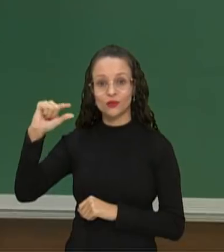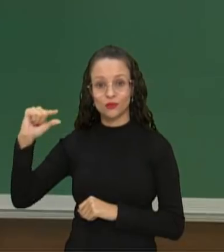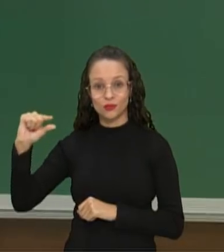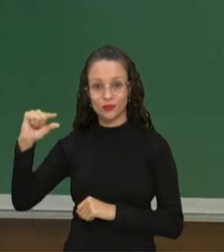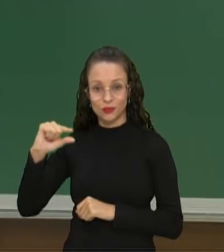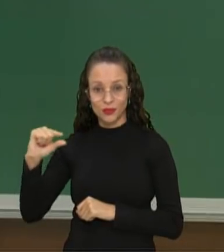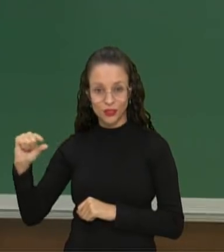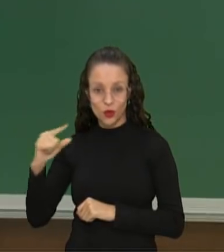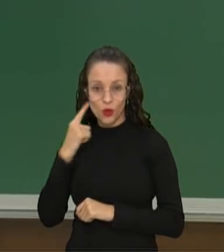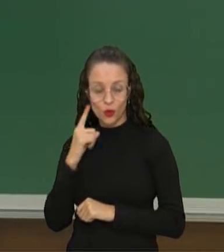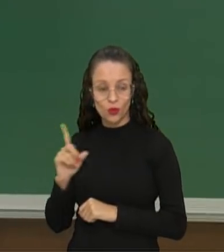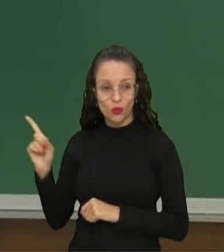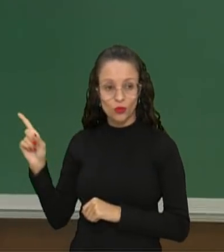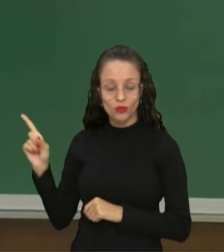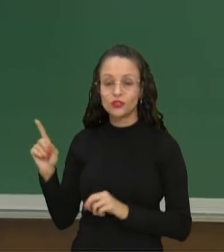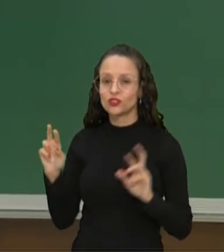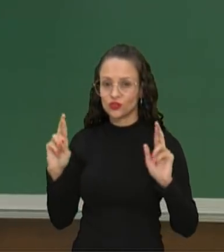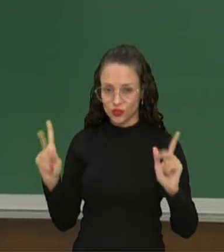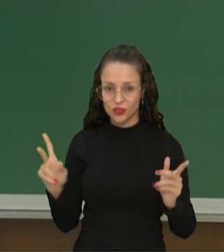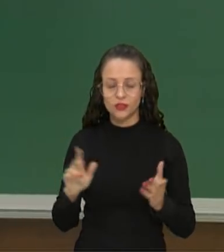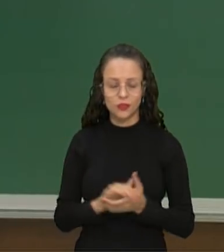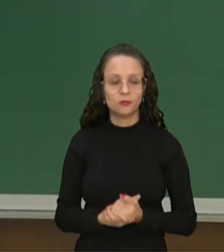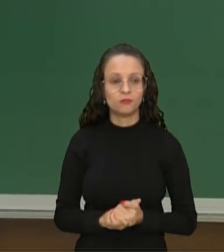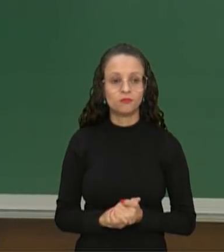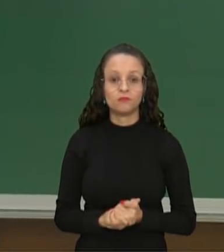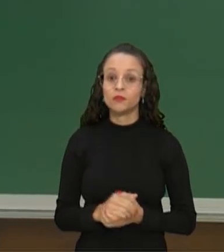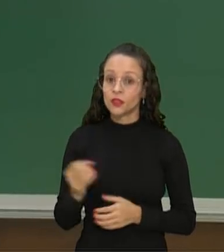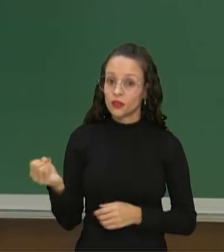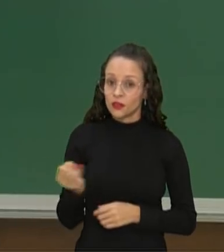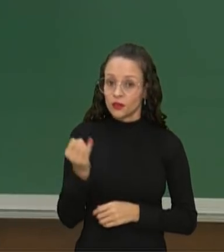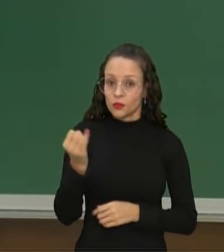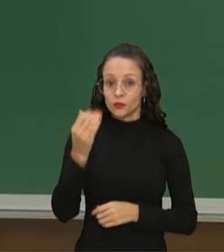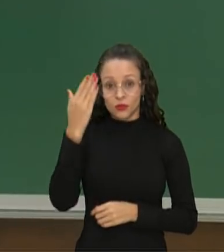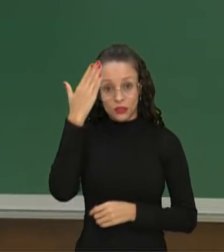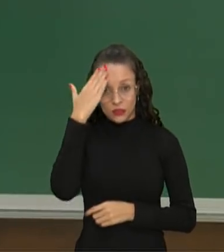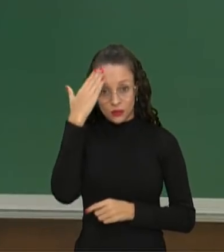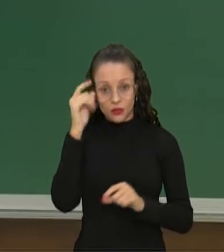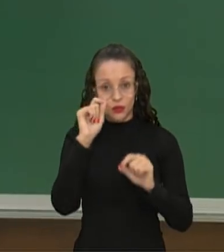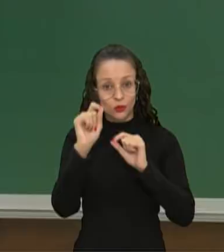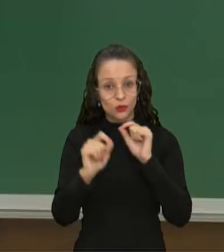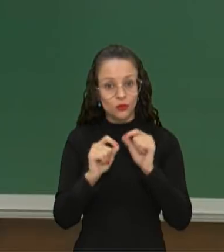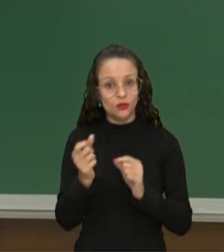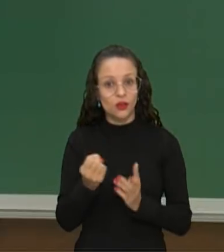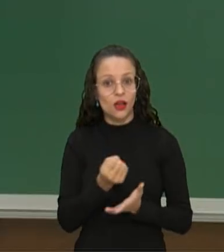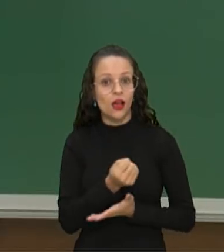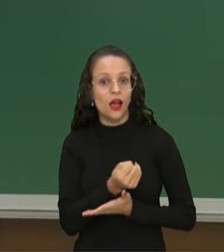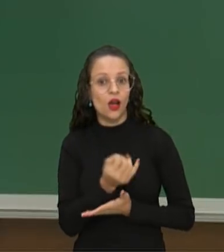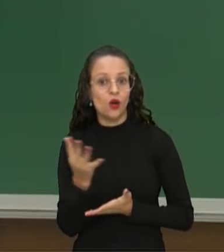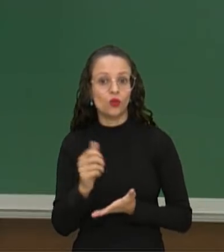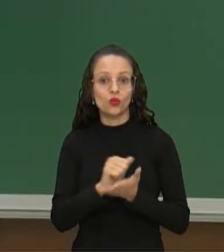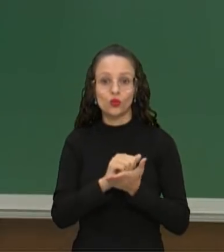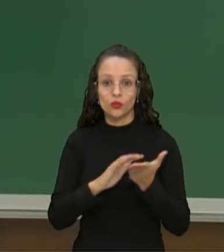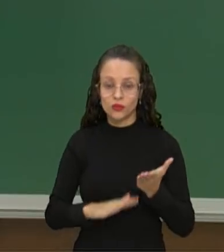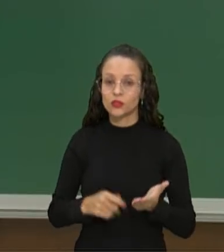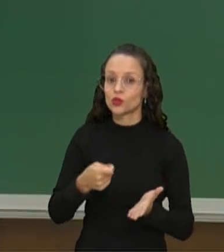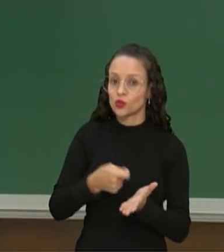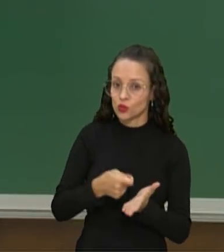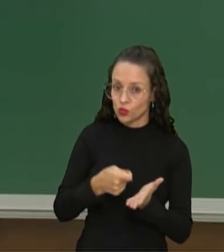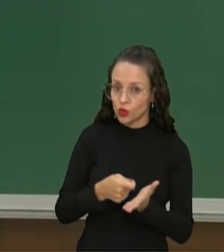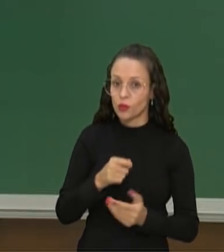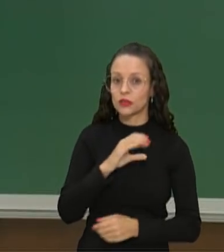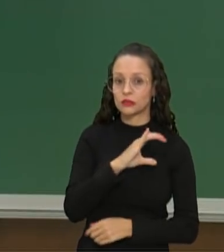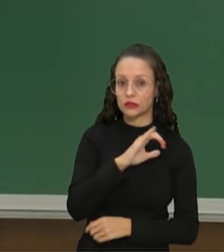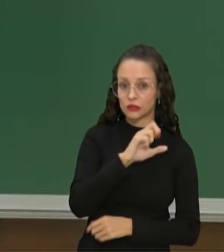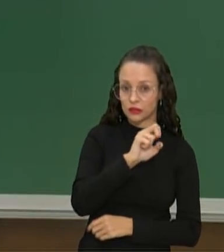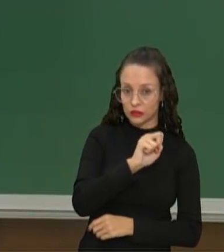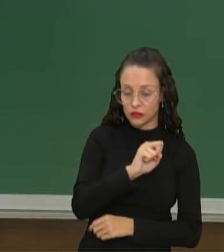Azinho com Bzão. É só essa a diferença. É importante saber? Alguns exercícios cobram esse conceito do cis e do trans,